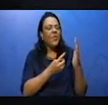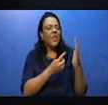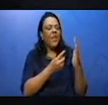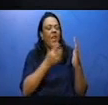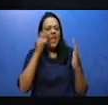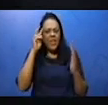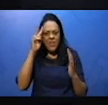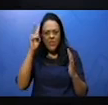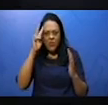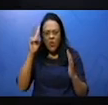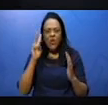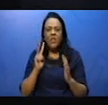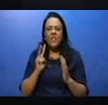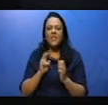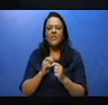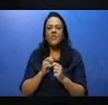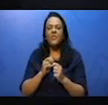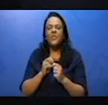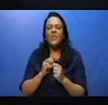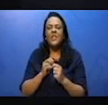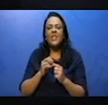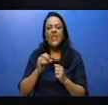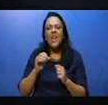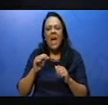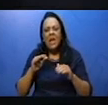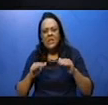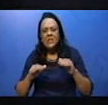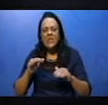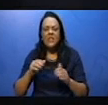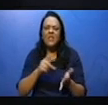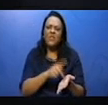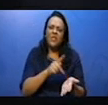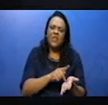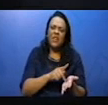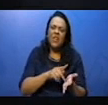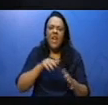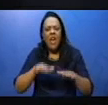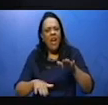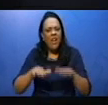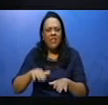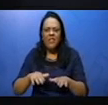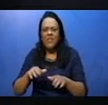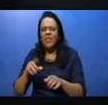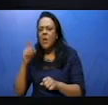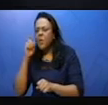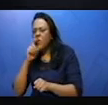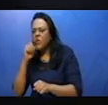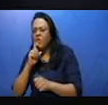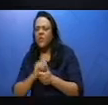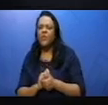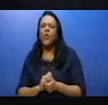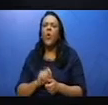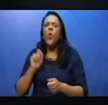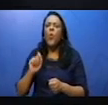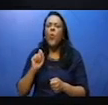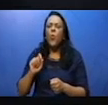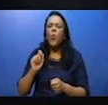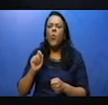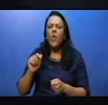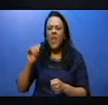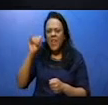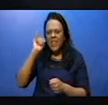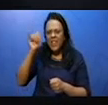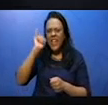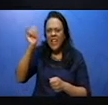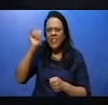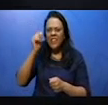fatos ou personagens extraordinários. Narrativa fantástica. Narrativa, como